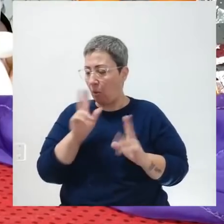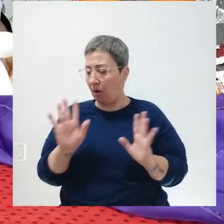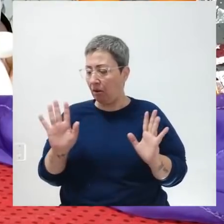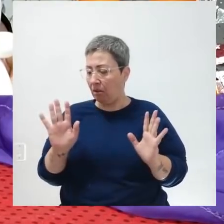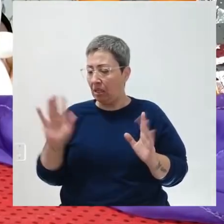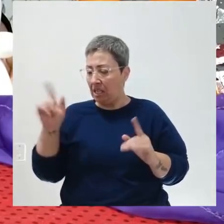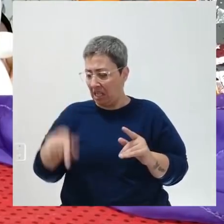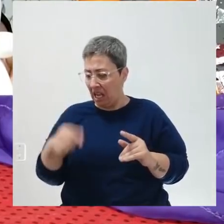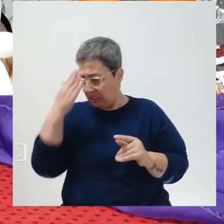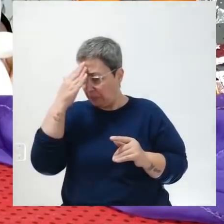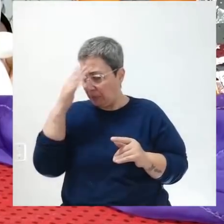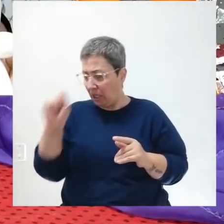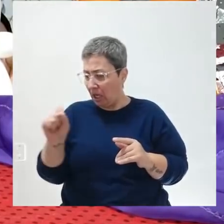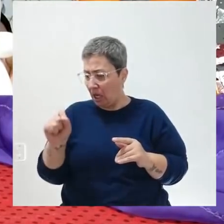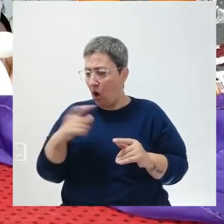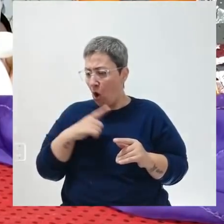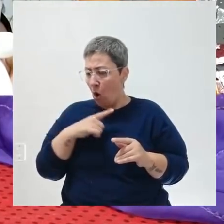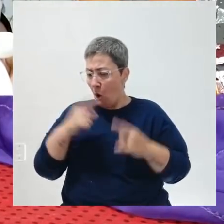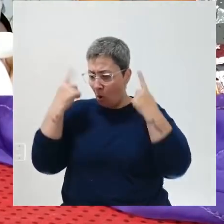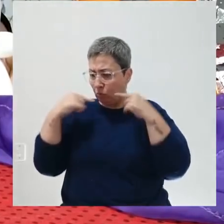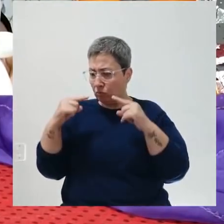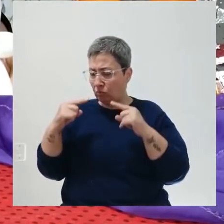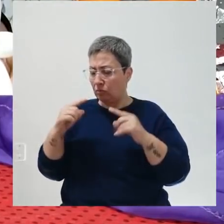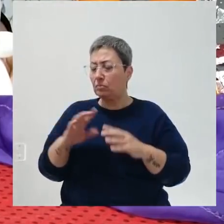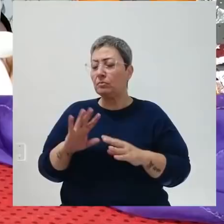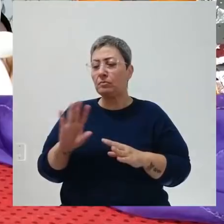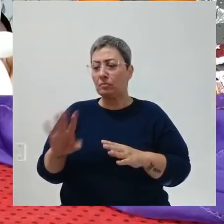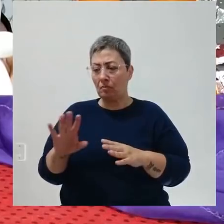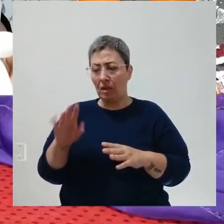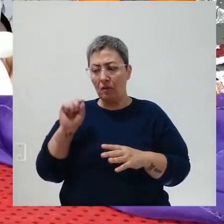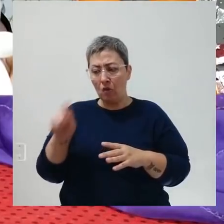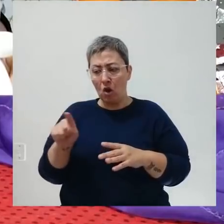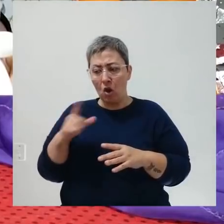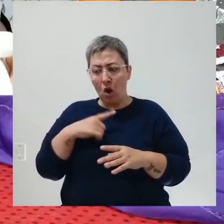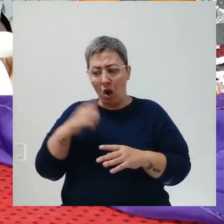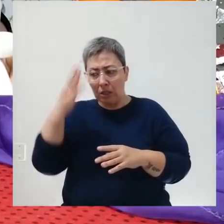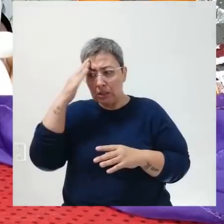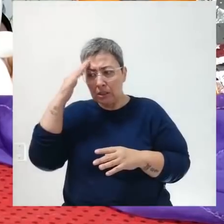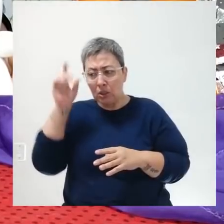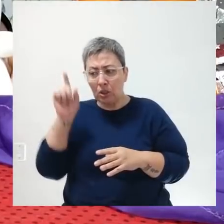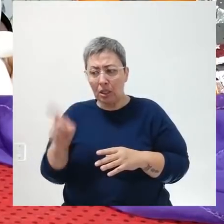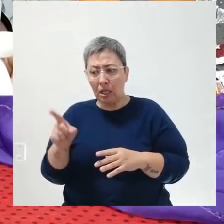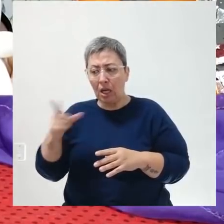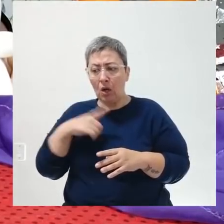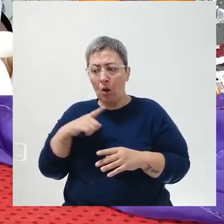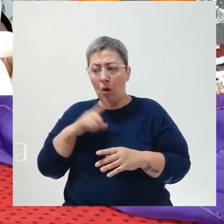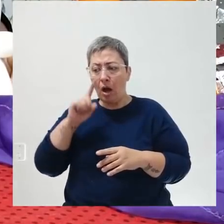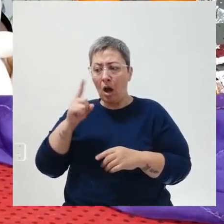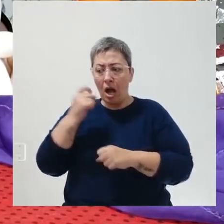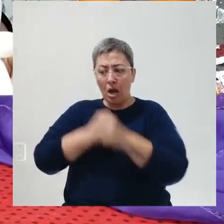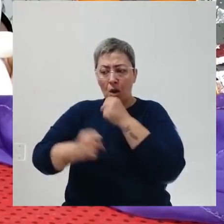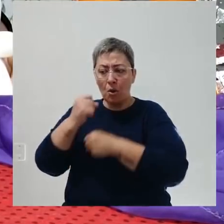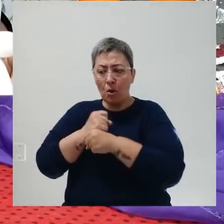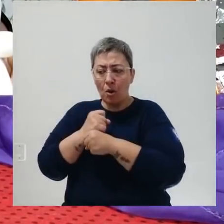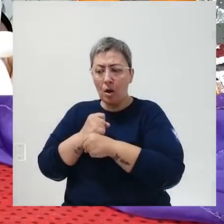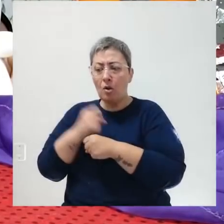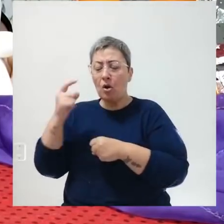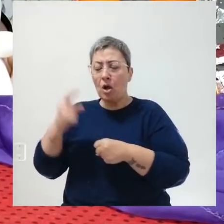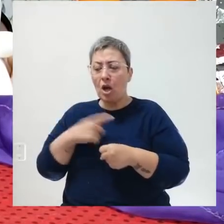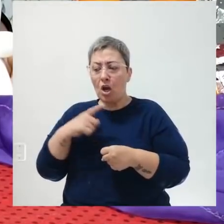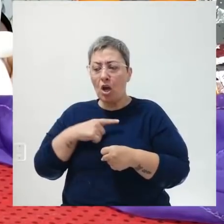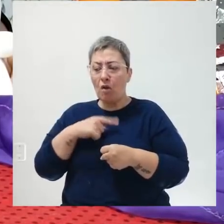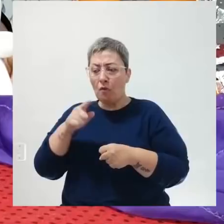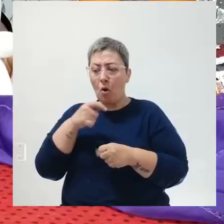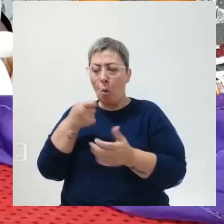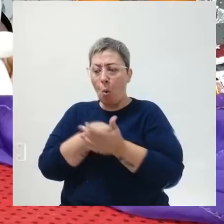águas. E quer saber de uma coisa, senhor cordeiro? Fique o senhor sabendo que no ano passado eu